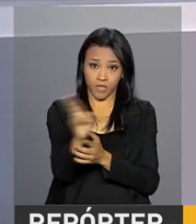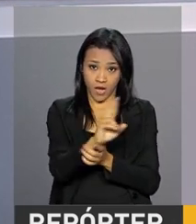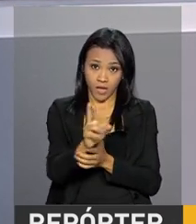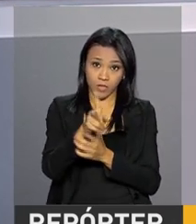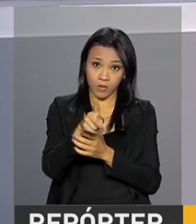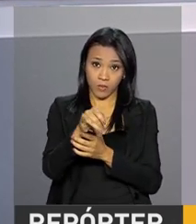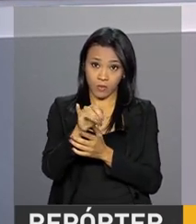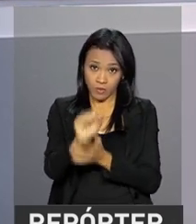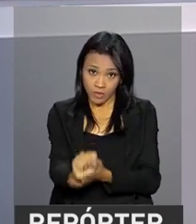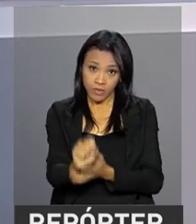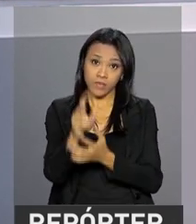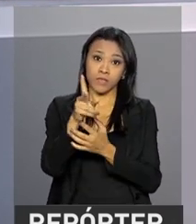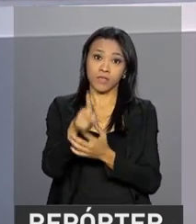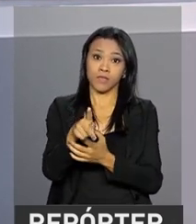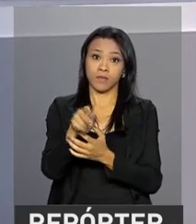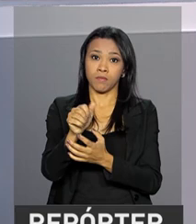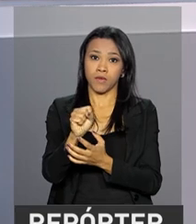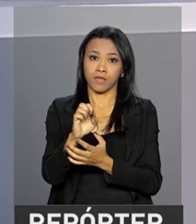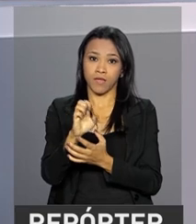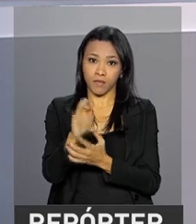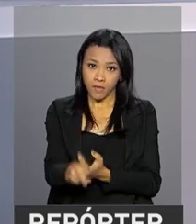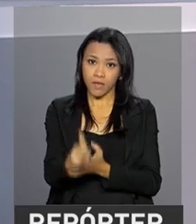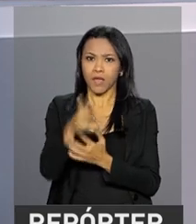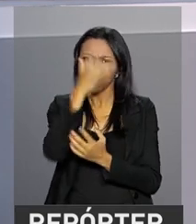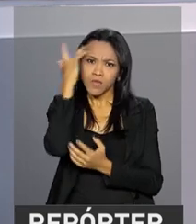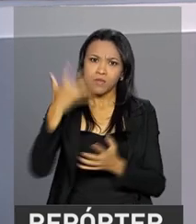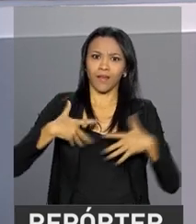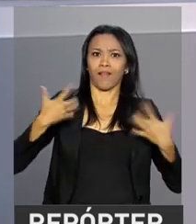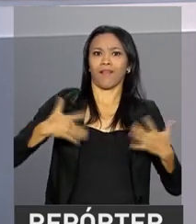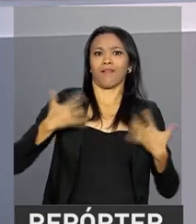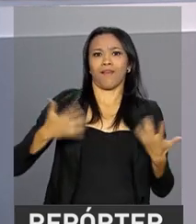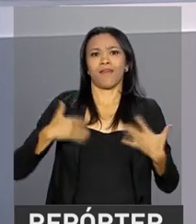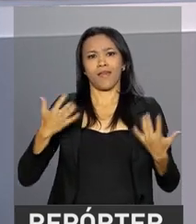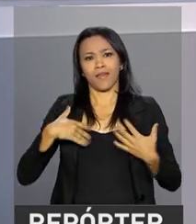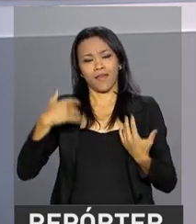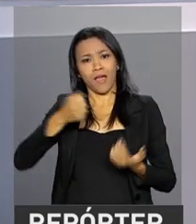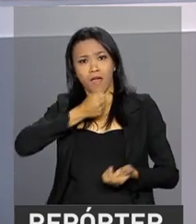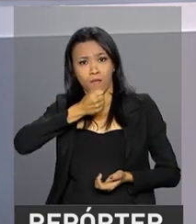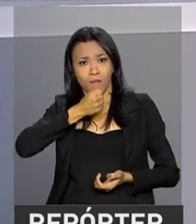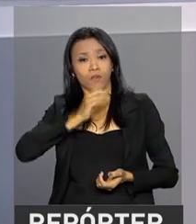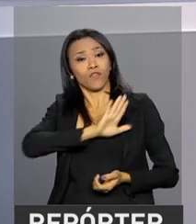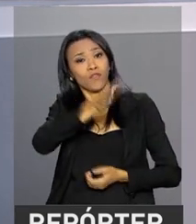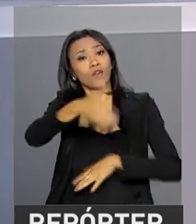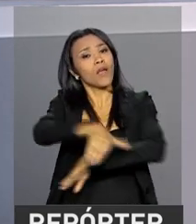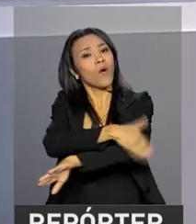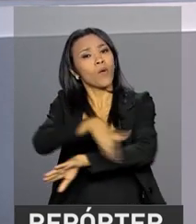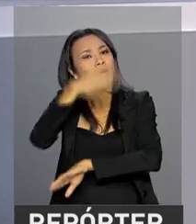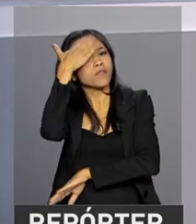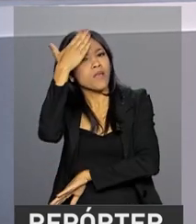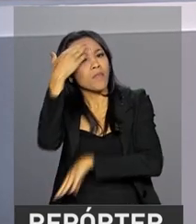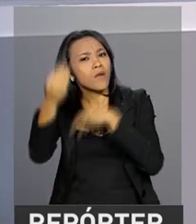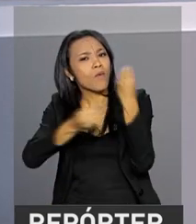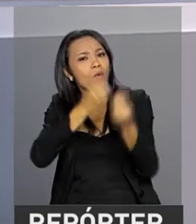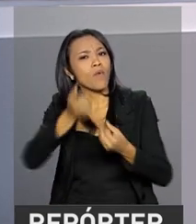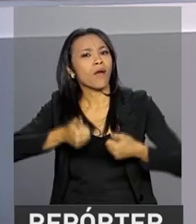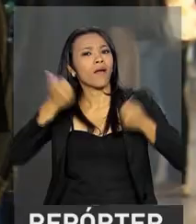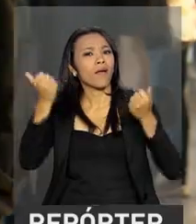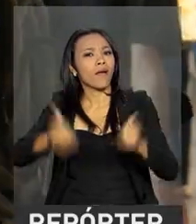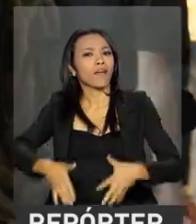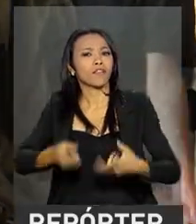animou muita gente a repórter beatriz albuquerque foi às ruas para saber como as pessoas vão gastar esse dinheiro extra